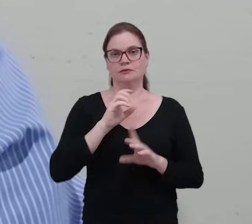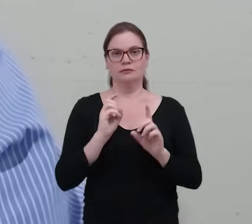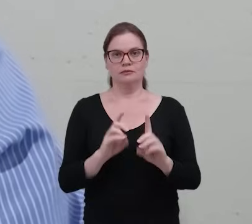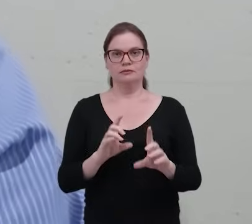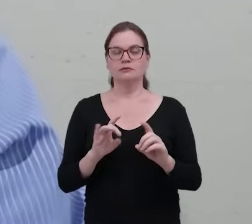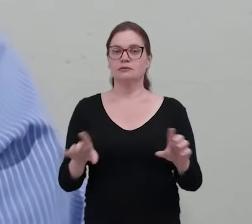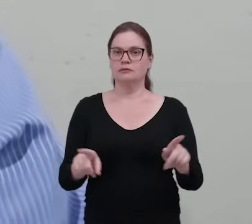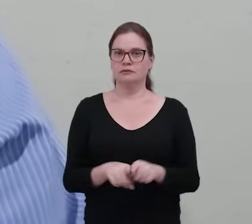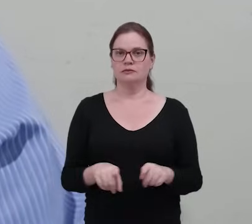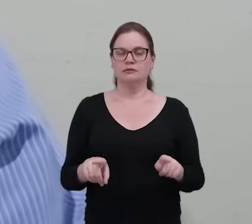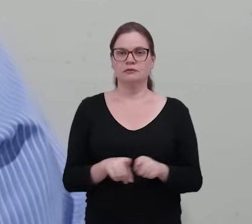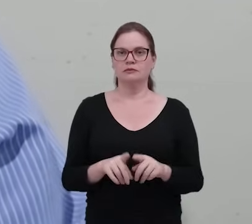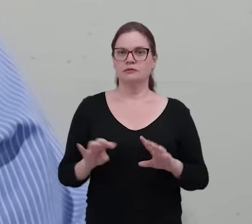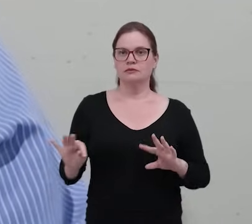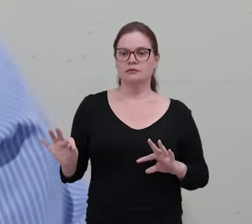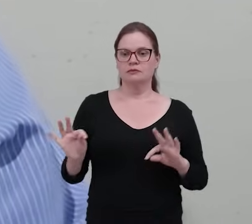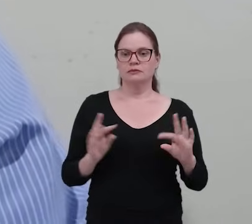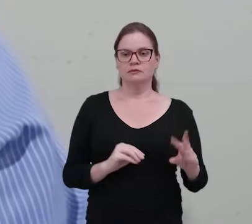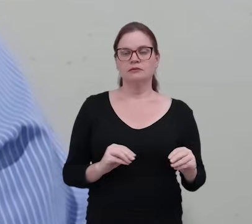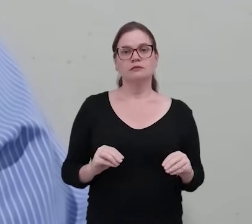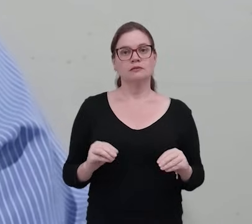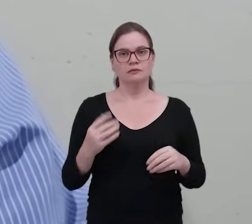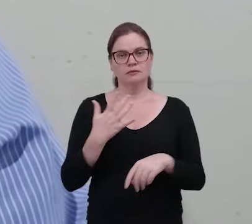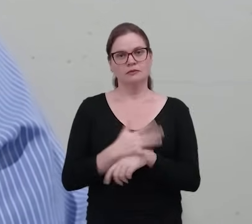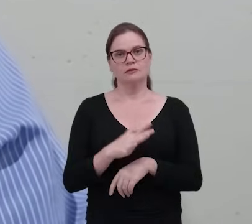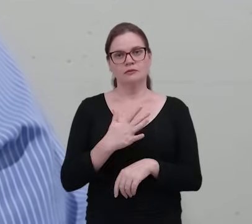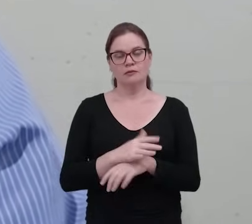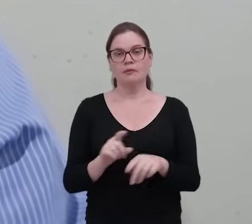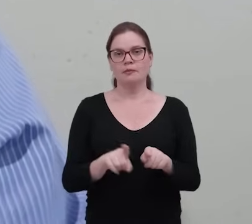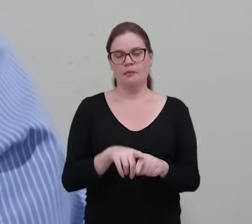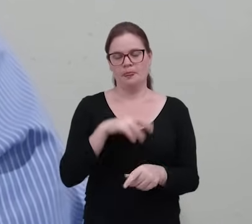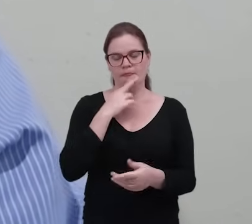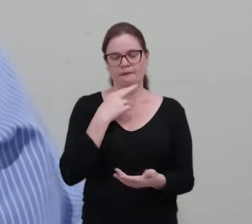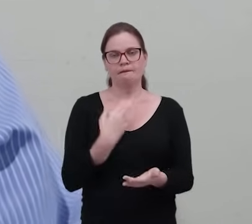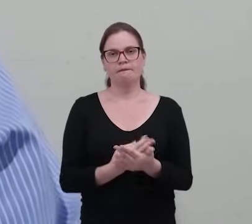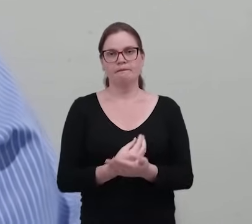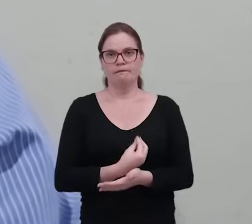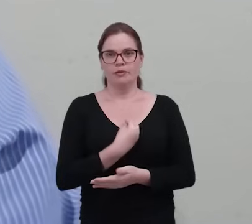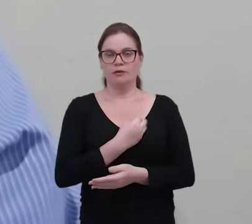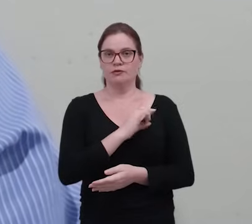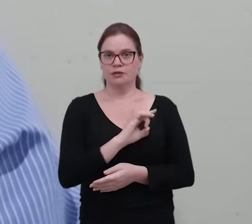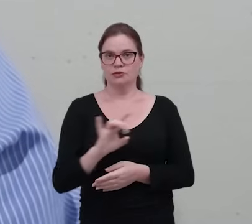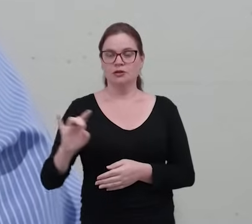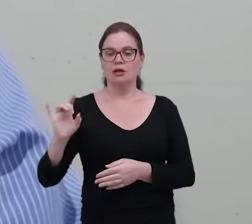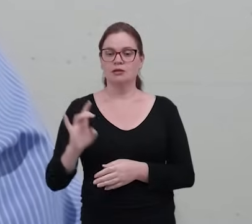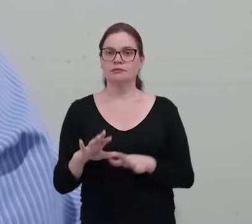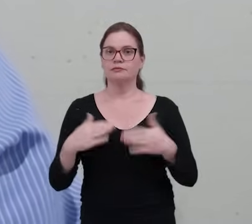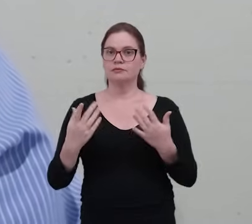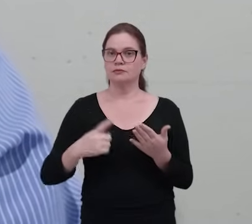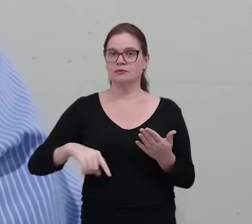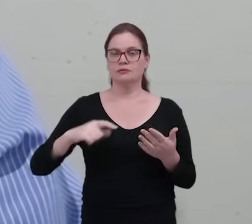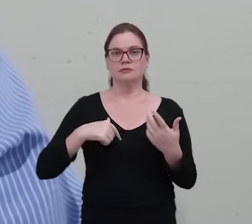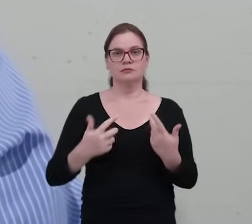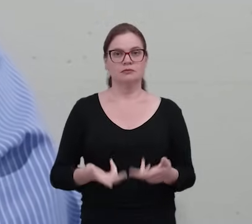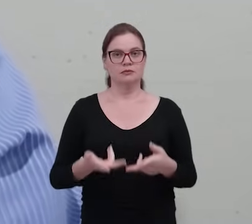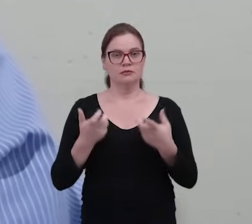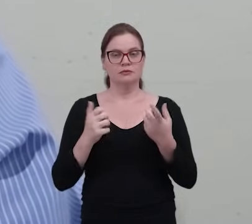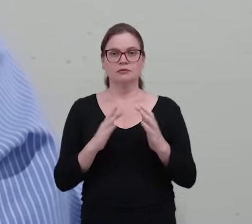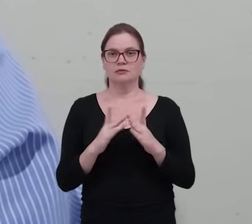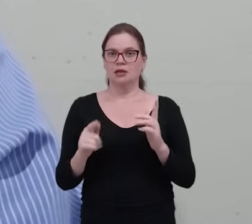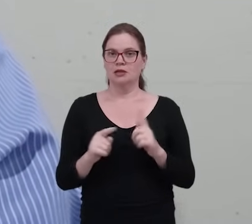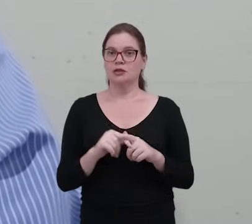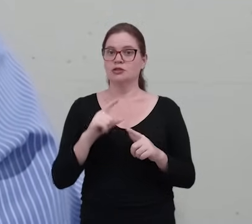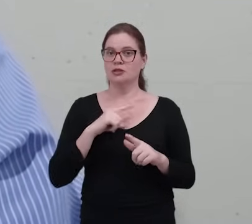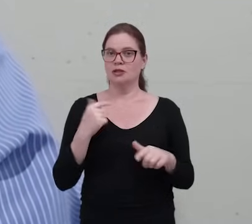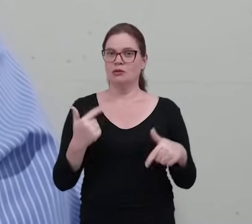doutrina, aplicam e amam a doutrina e o resultado dela nas suas vidas. Então, nós vemos uma igreja que